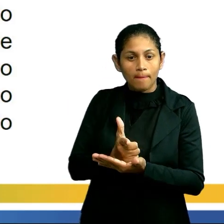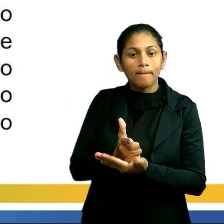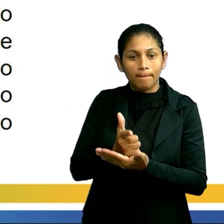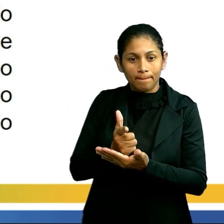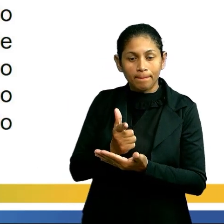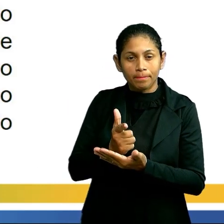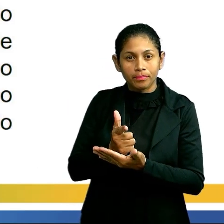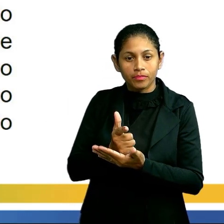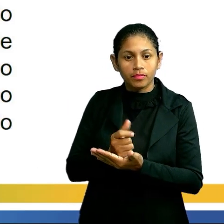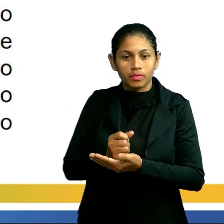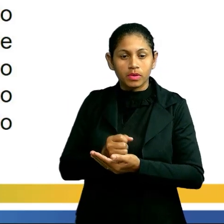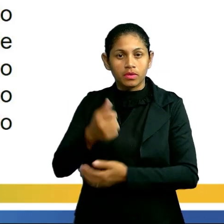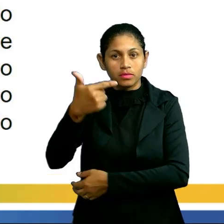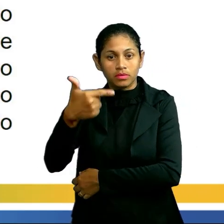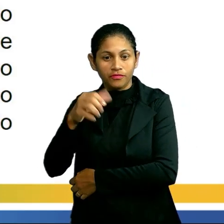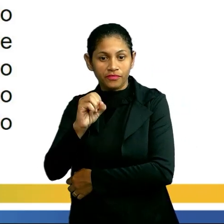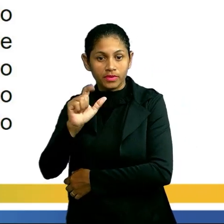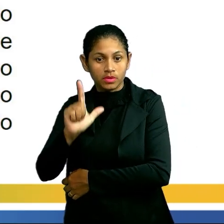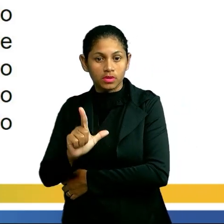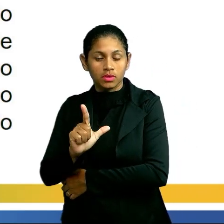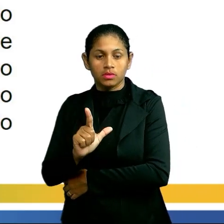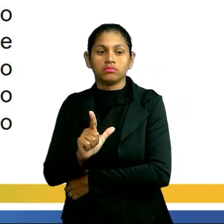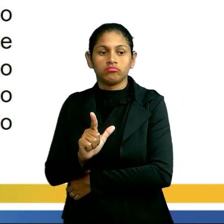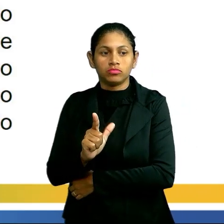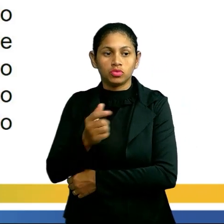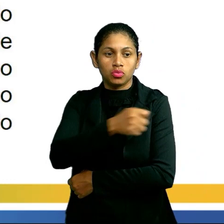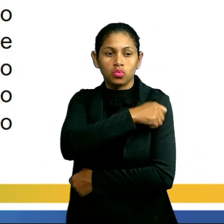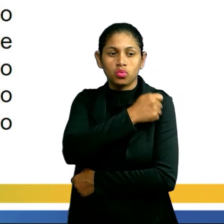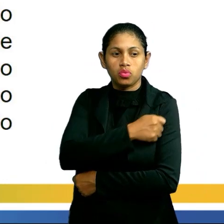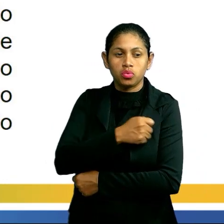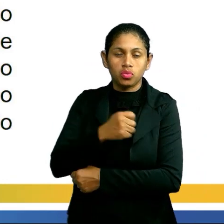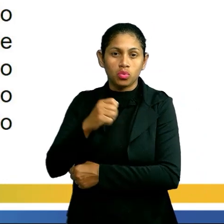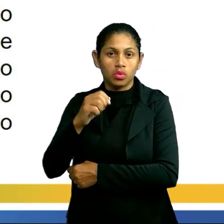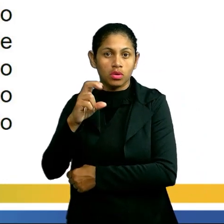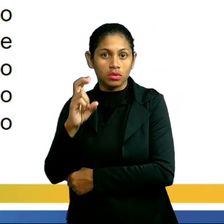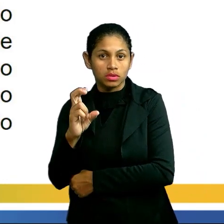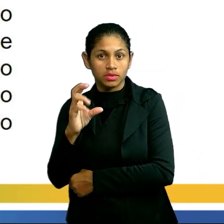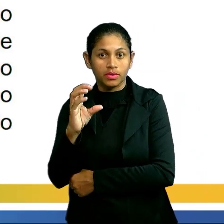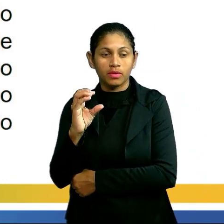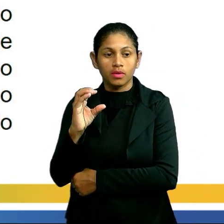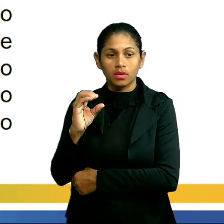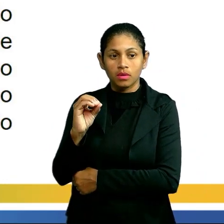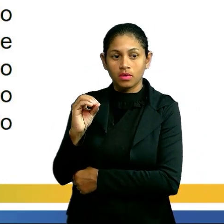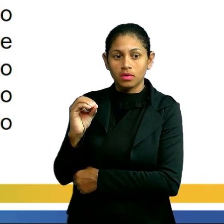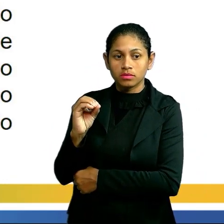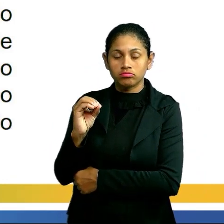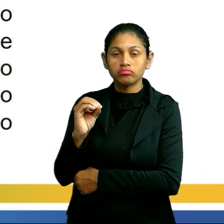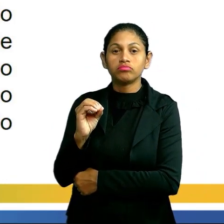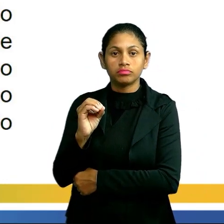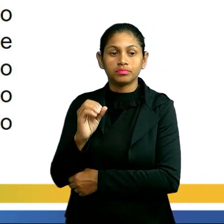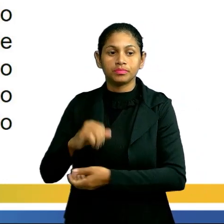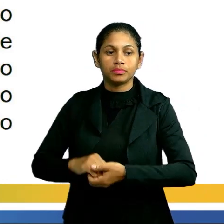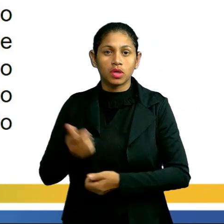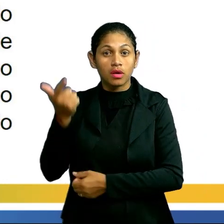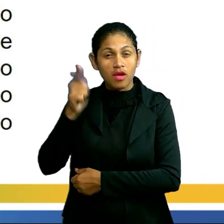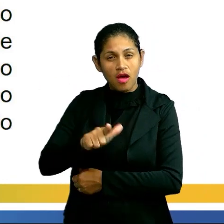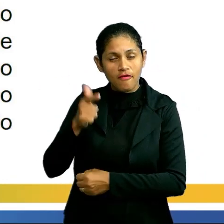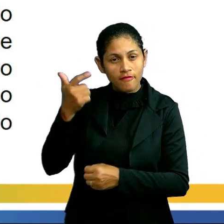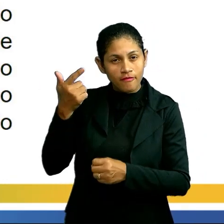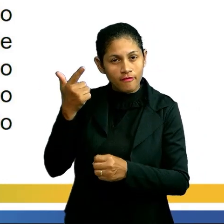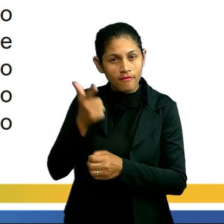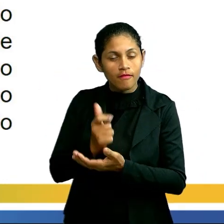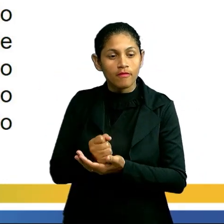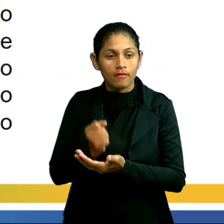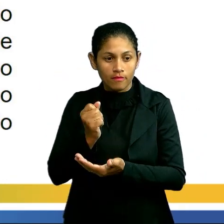de dilatação volumétrica do álcool é de 1 vezes 10 elevado a menos 3 graus Celsius por menos 1,